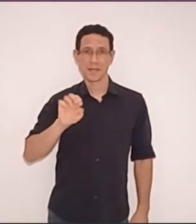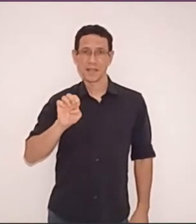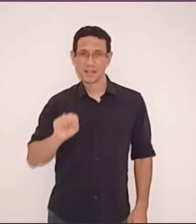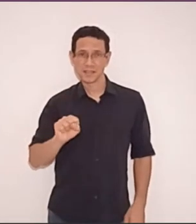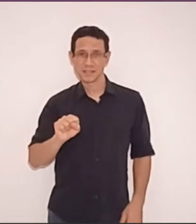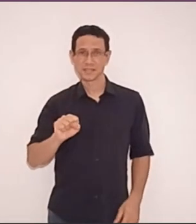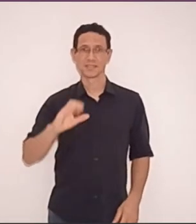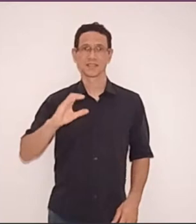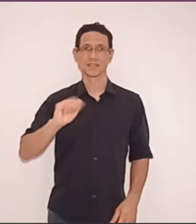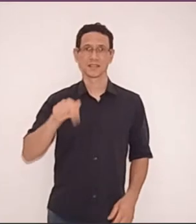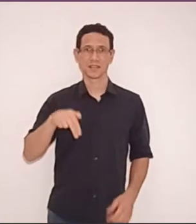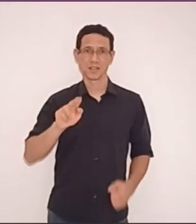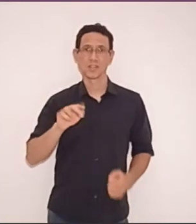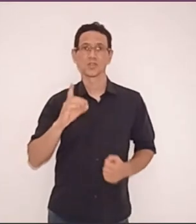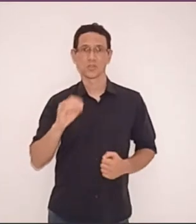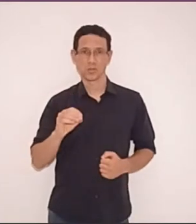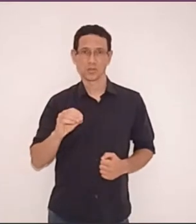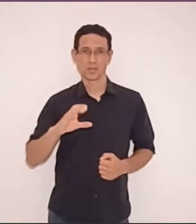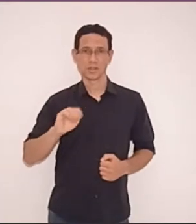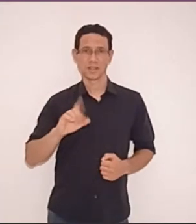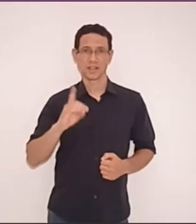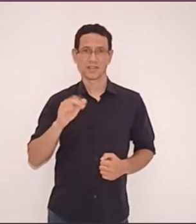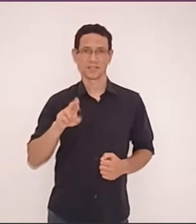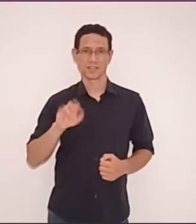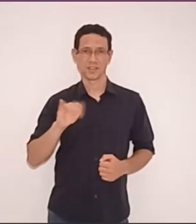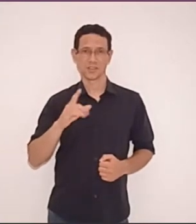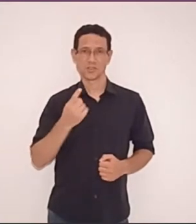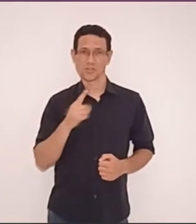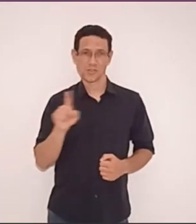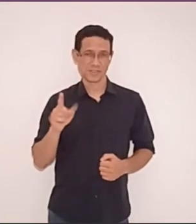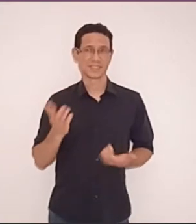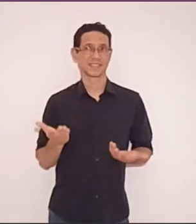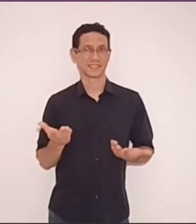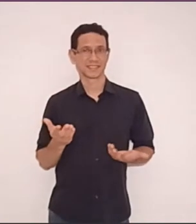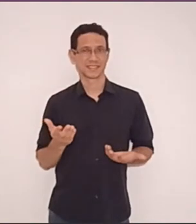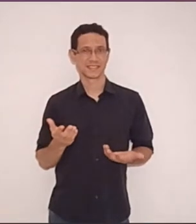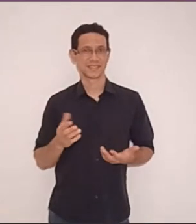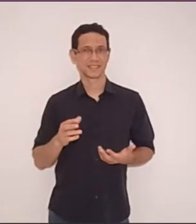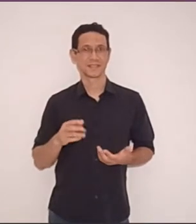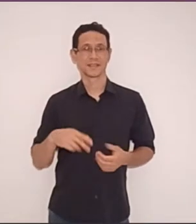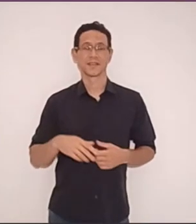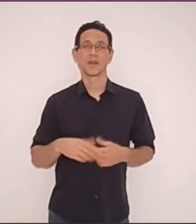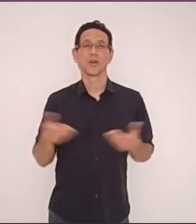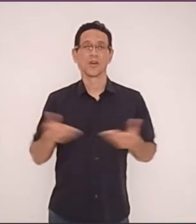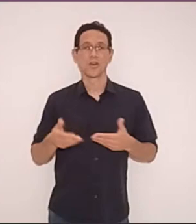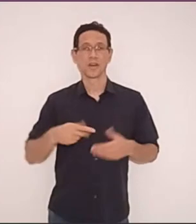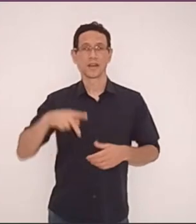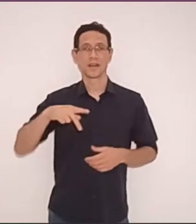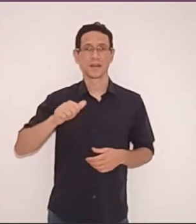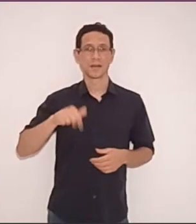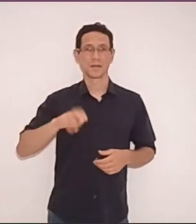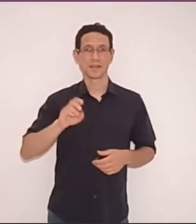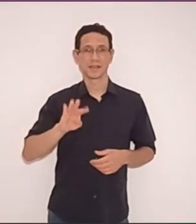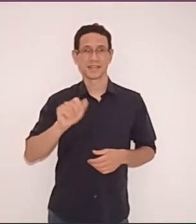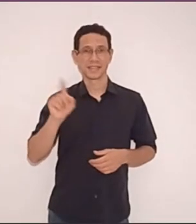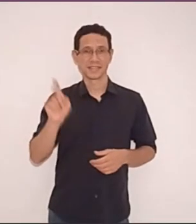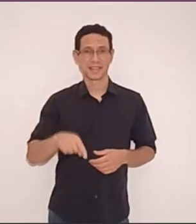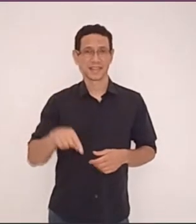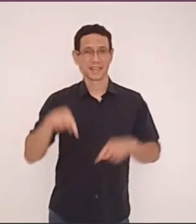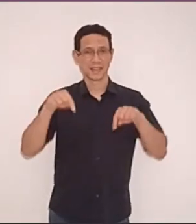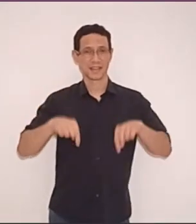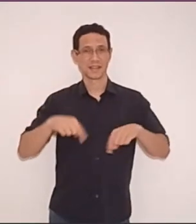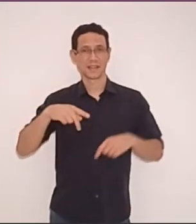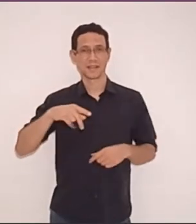caldeirões pode colher e não custa ler de Paquetá hoje mexe na última Piauí